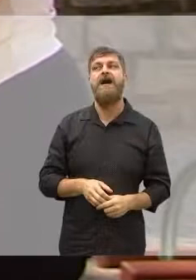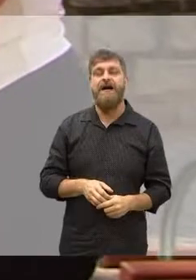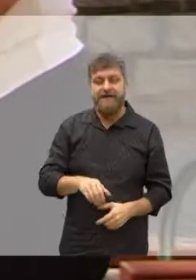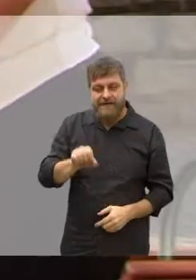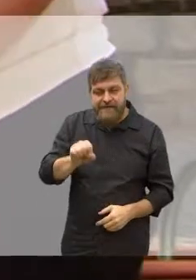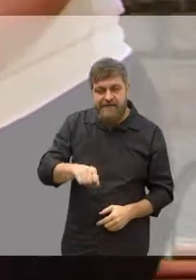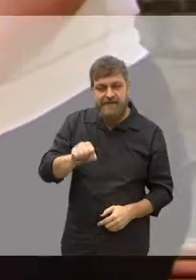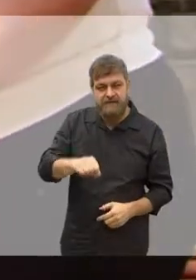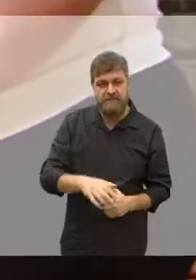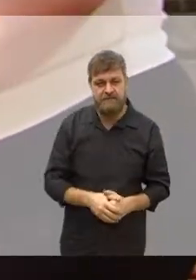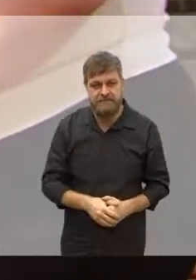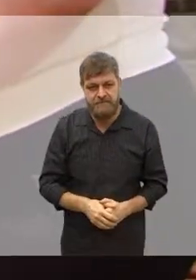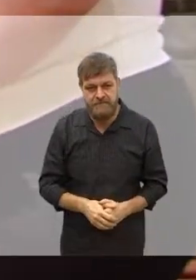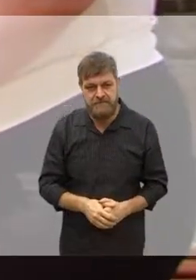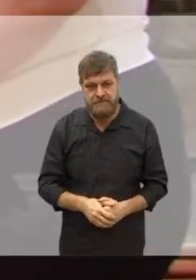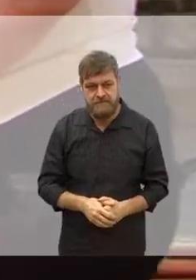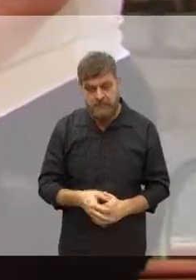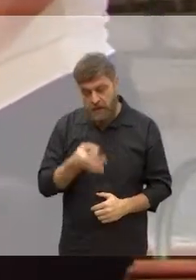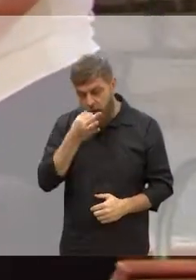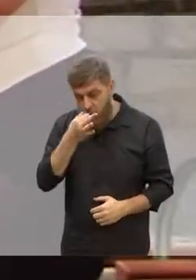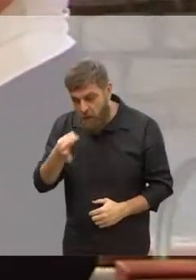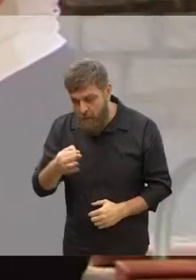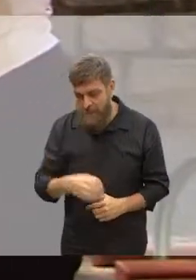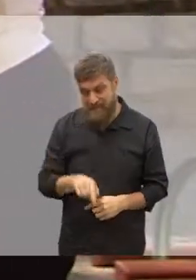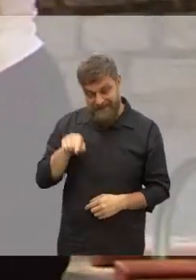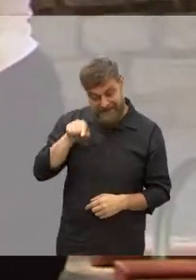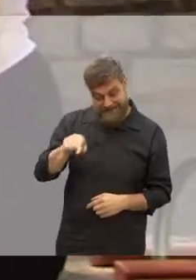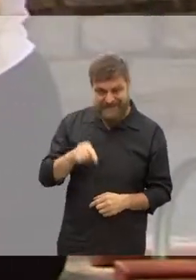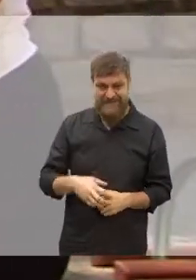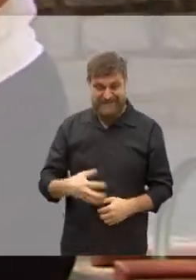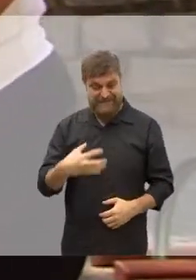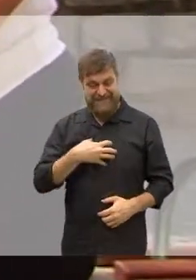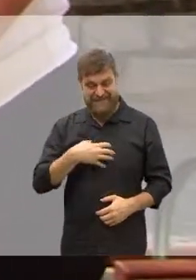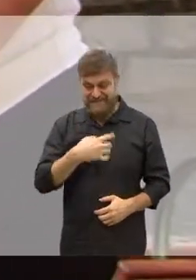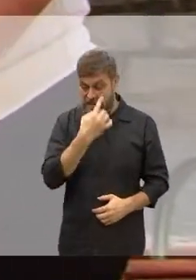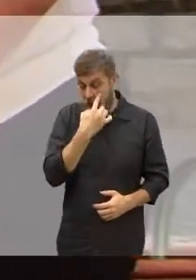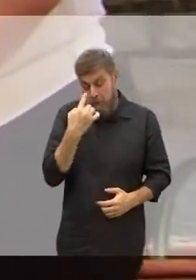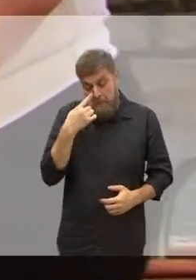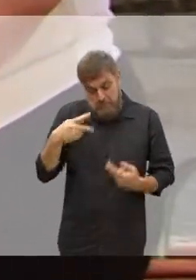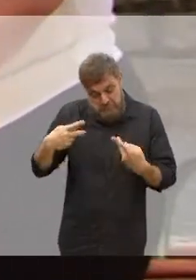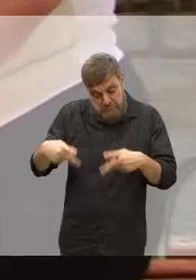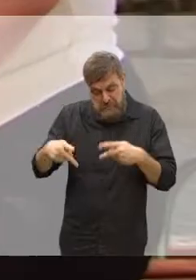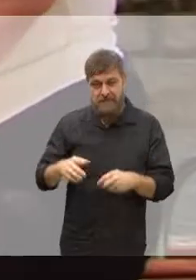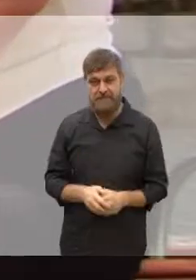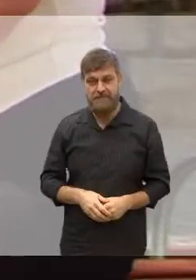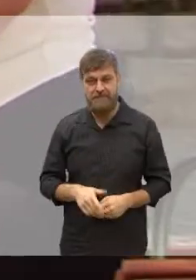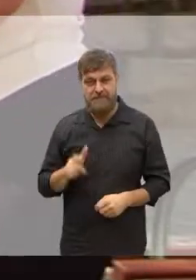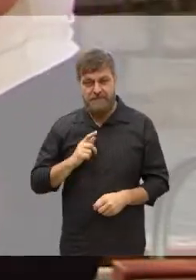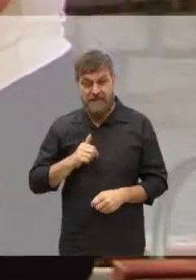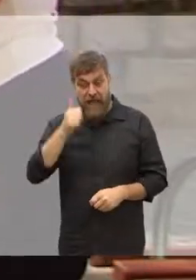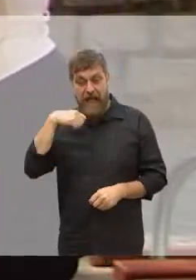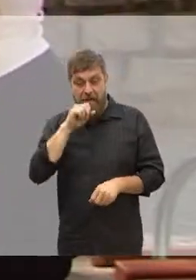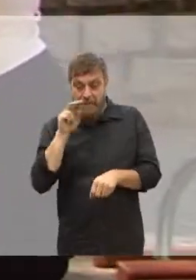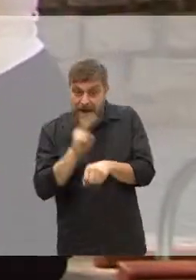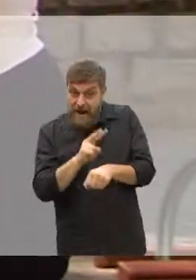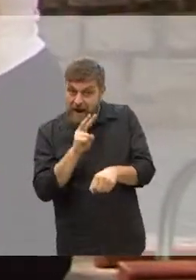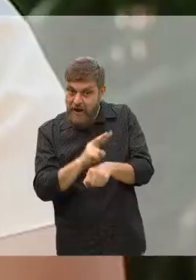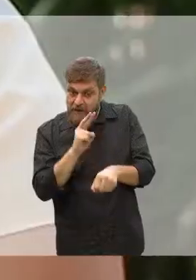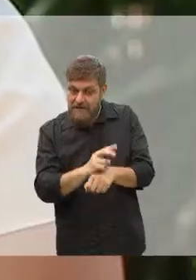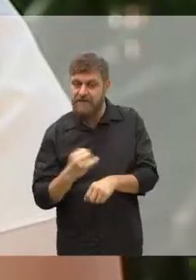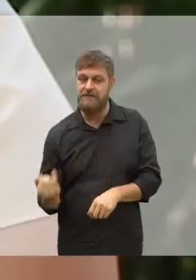Então, essa é a opinião do Caio, porque ele que sente tudo, mas os cuidados da mãe são